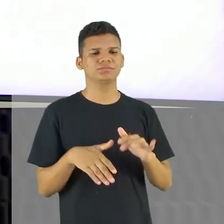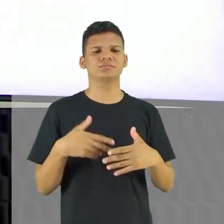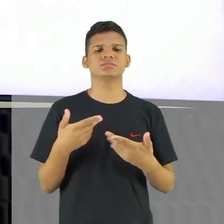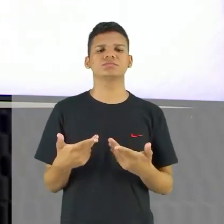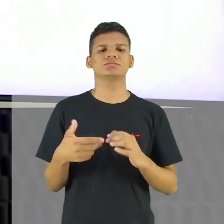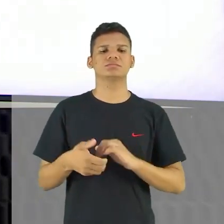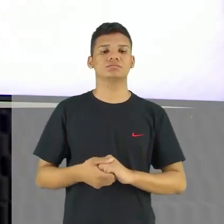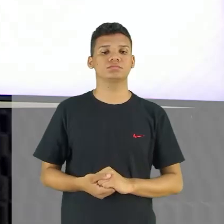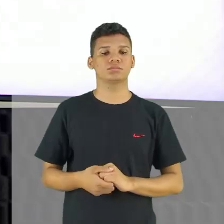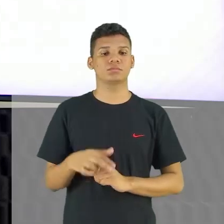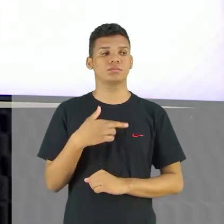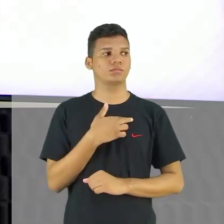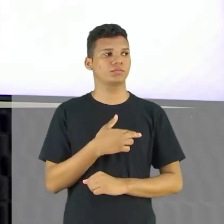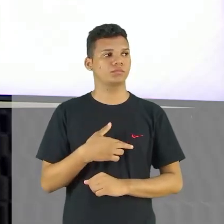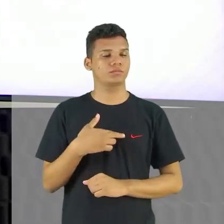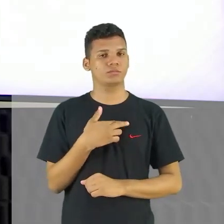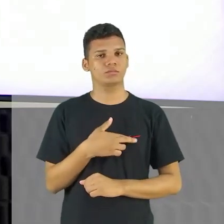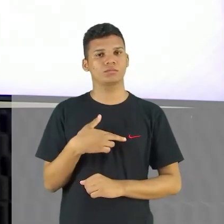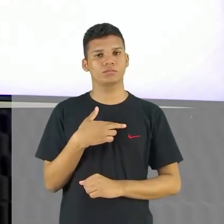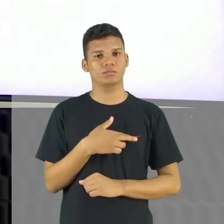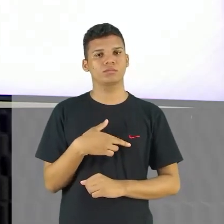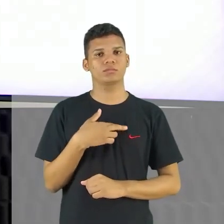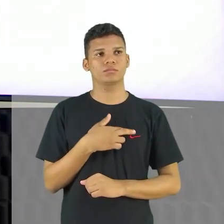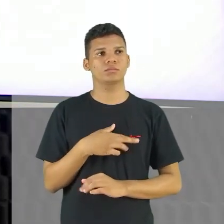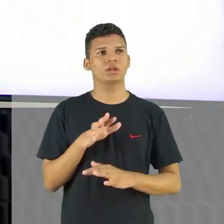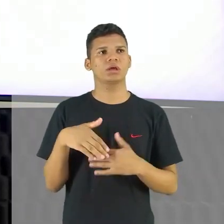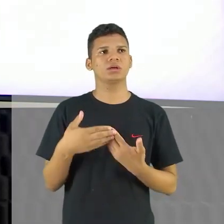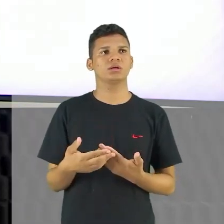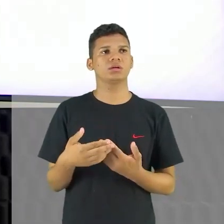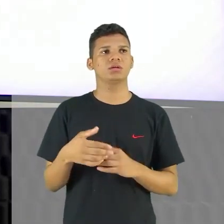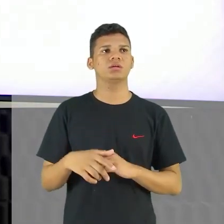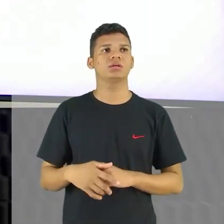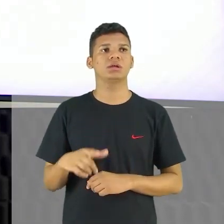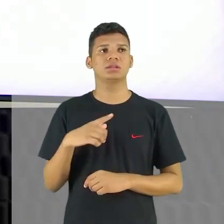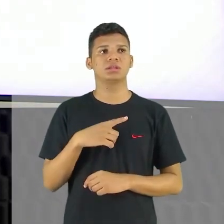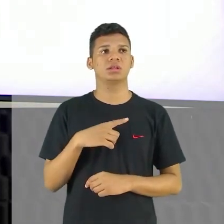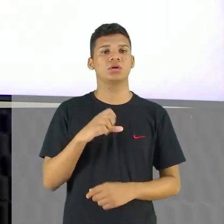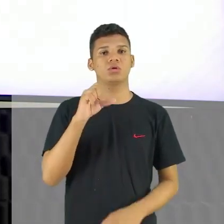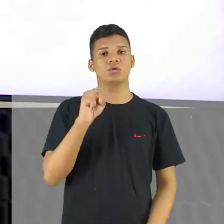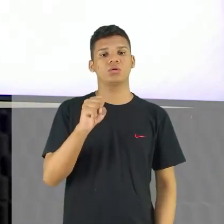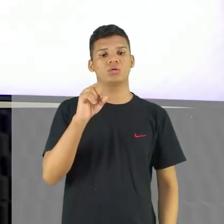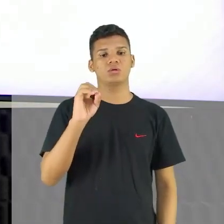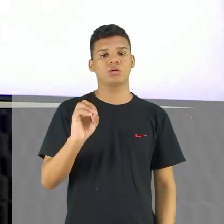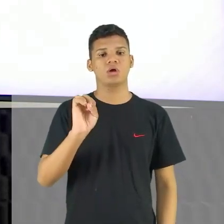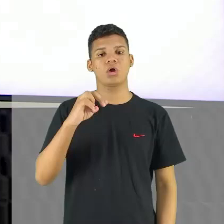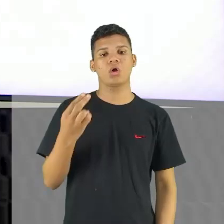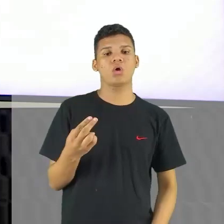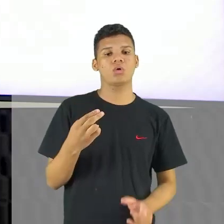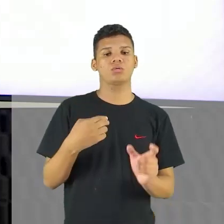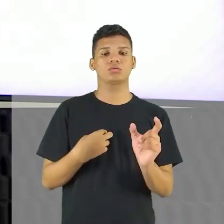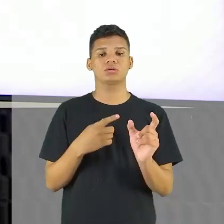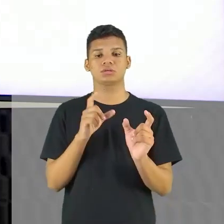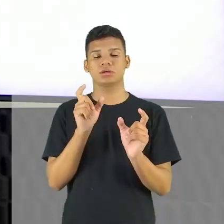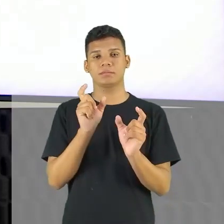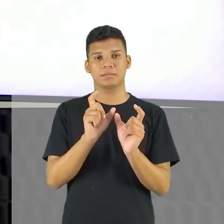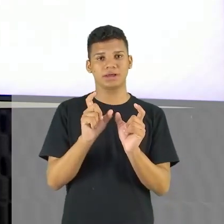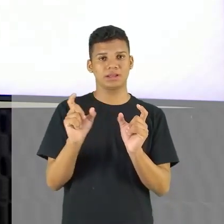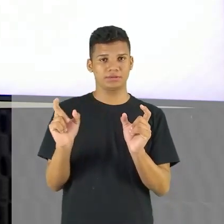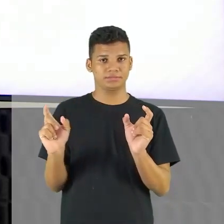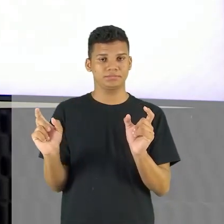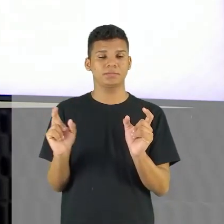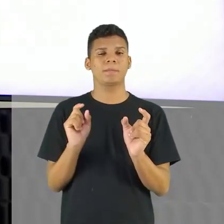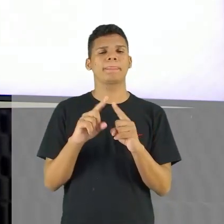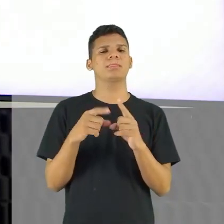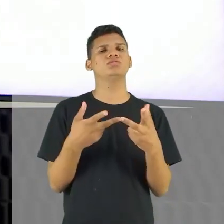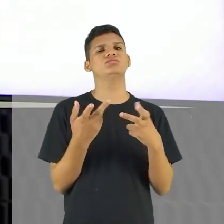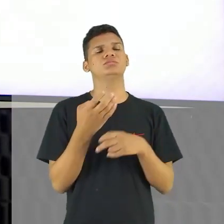Romance, aí aqui ó, algarismo romano, né? 80 ou das palavras aéreas. Vamos ver o que